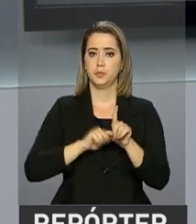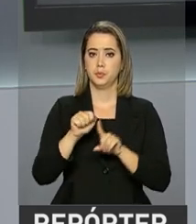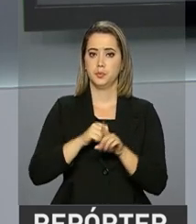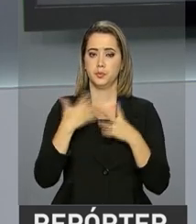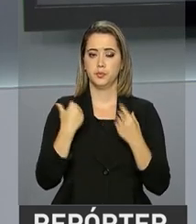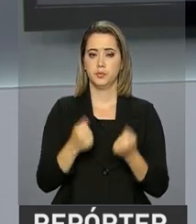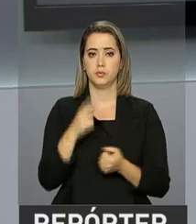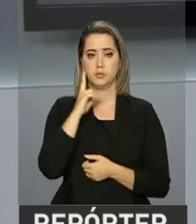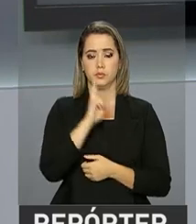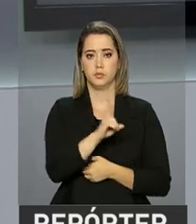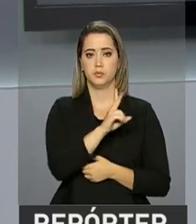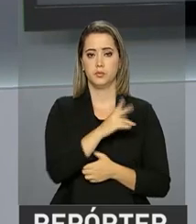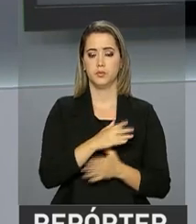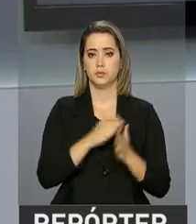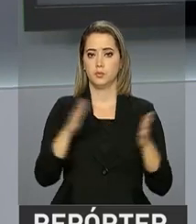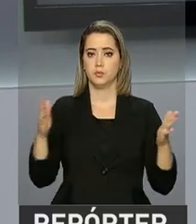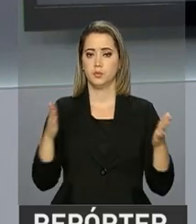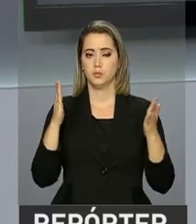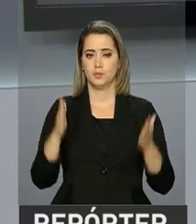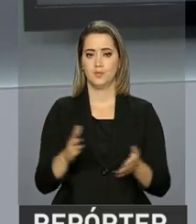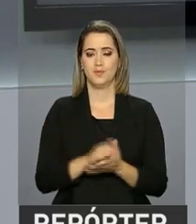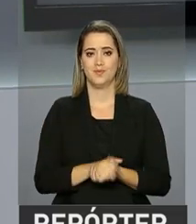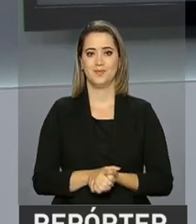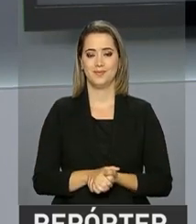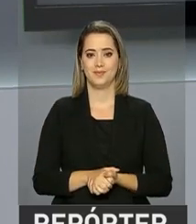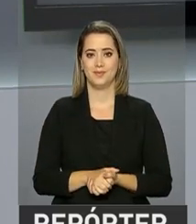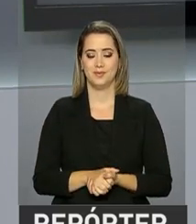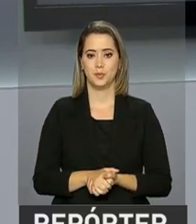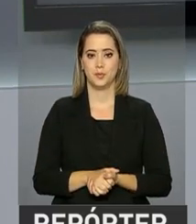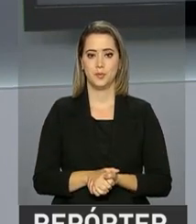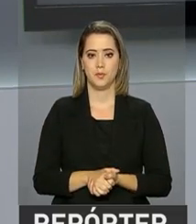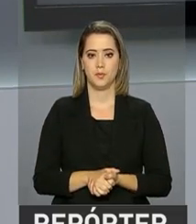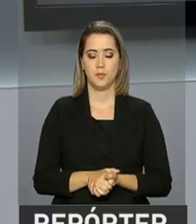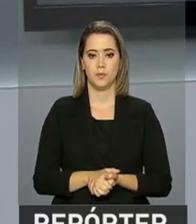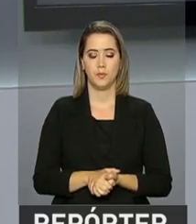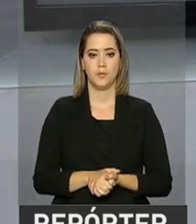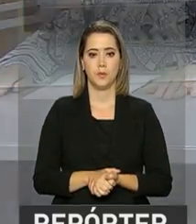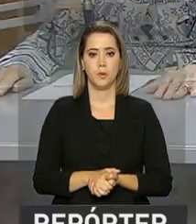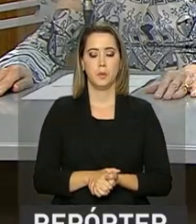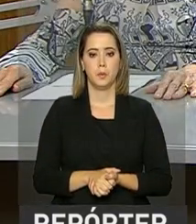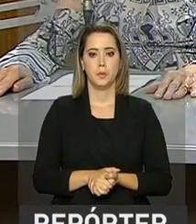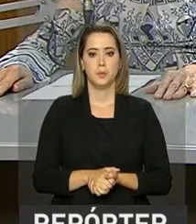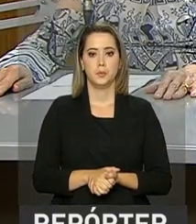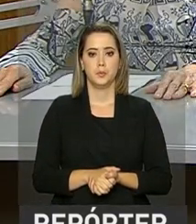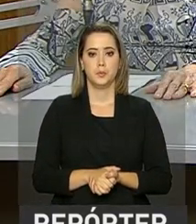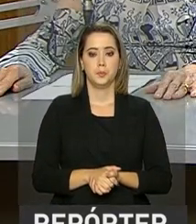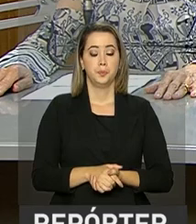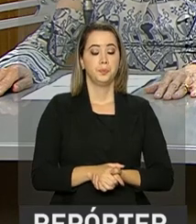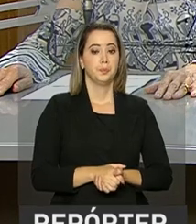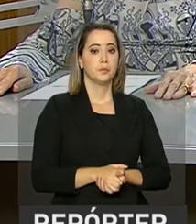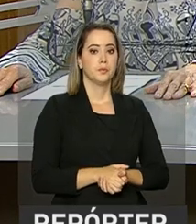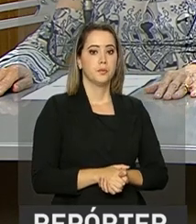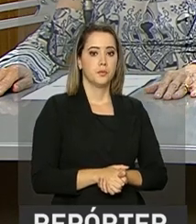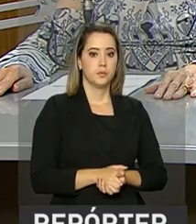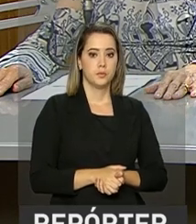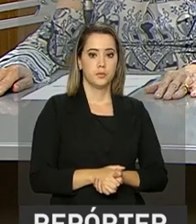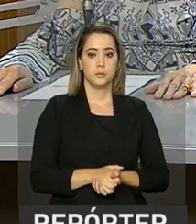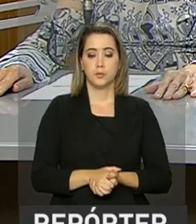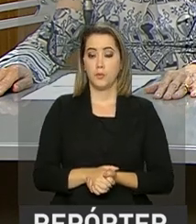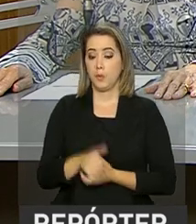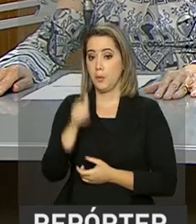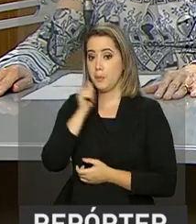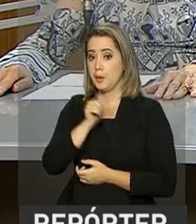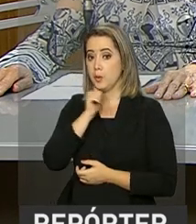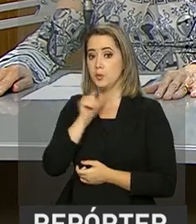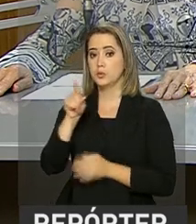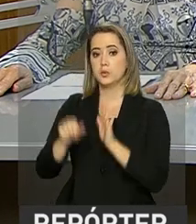Vamos acompanhar um trecho do programa A Voz do Brasil. Ser as primeiras unidades com os novos critérios do Ministério das Cidades, que pretendem dar